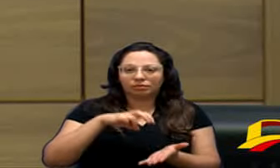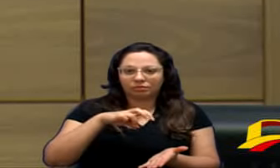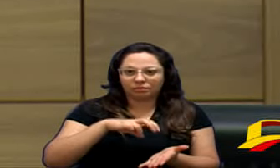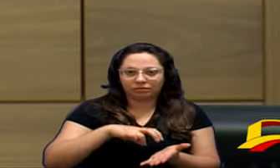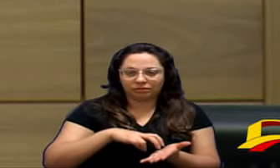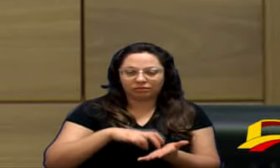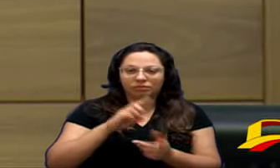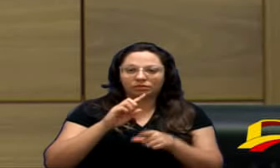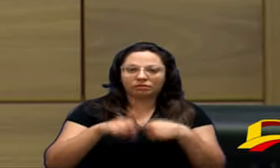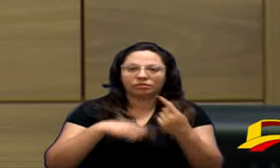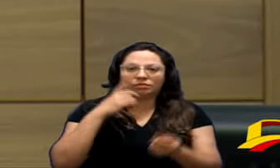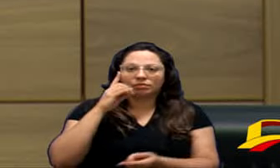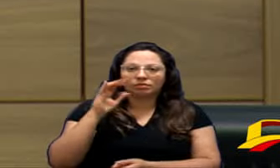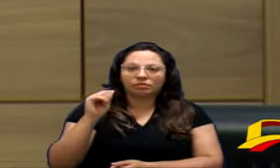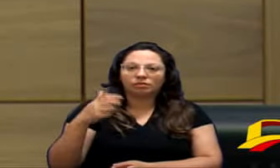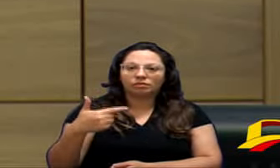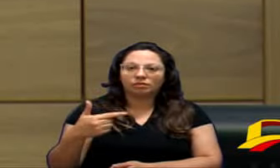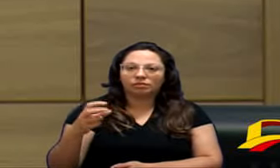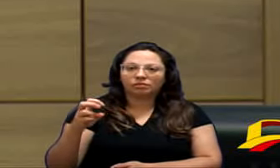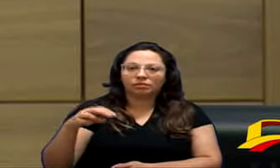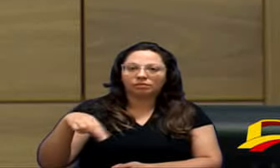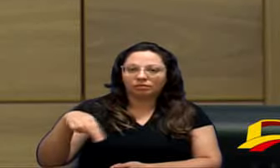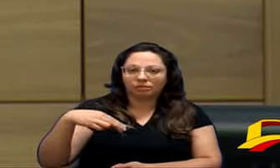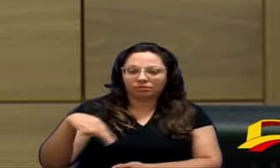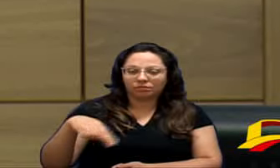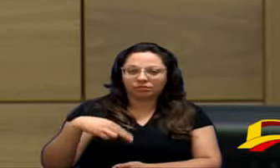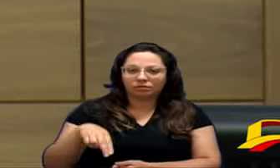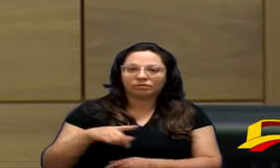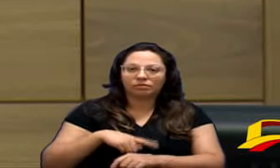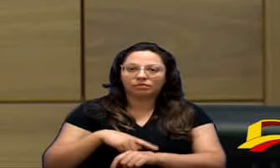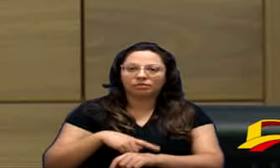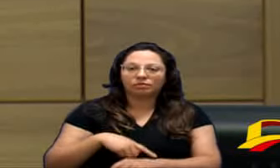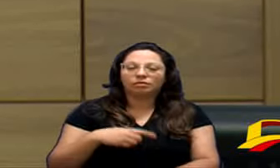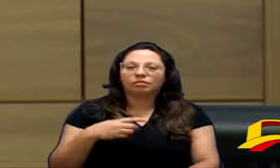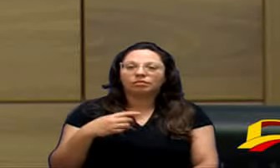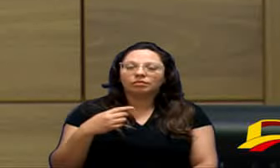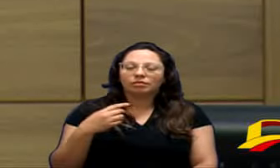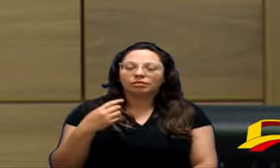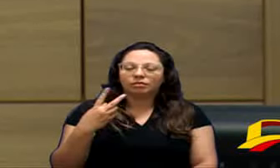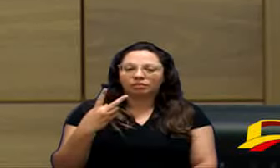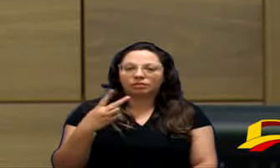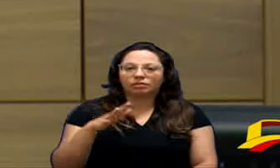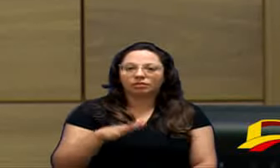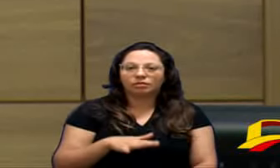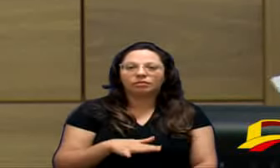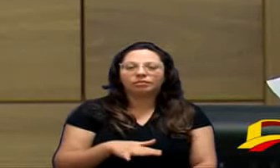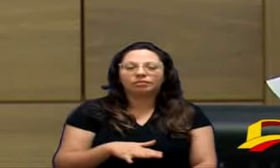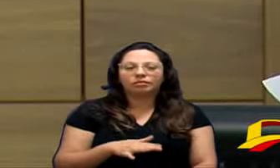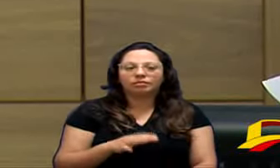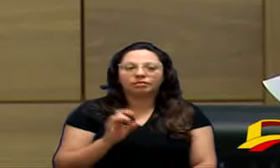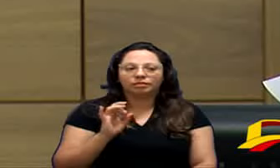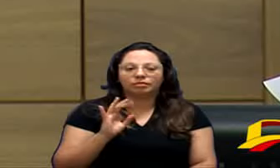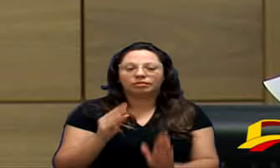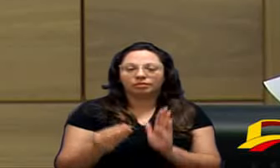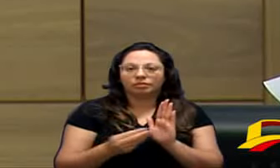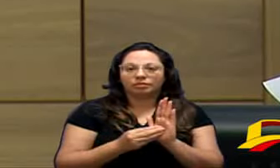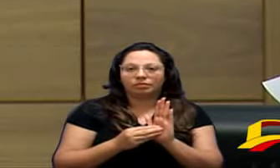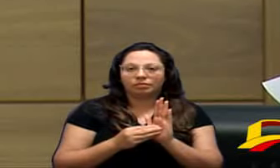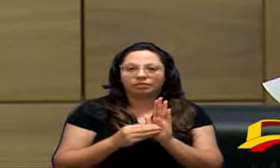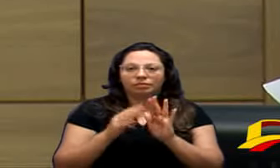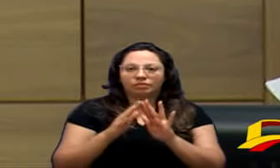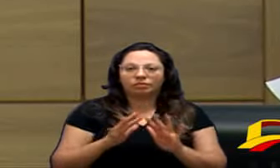e dia 25 de novembro às 14 horas aqui na Câmara então fica registrado aí paraos senhores vereadores aí terem